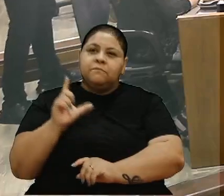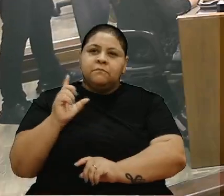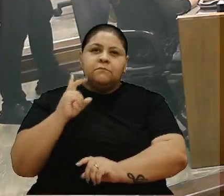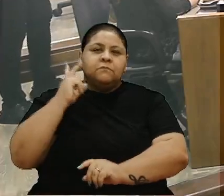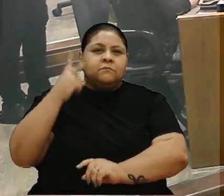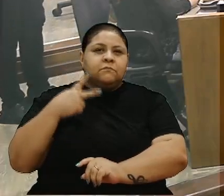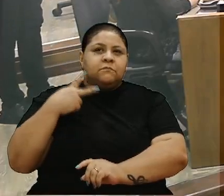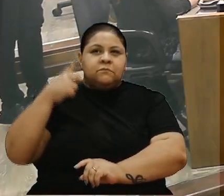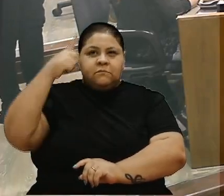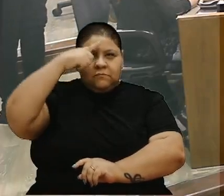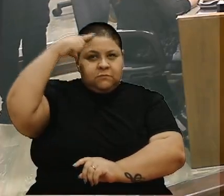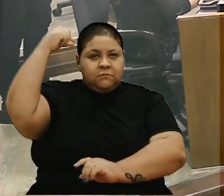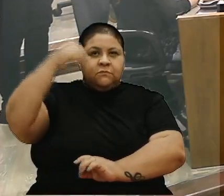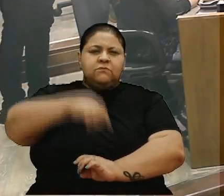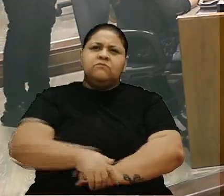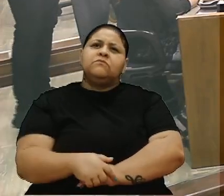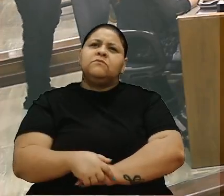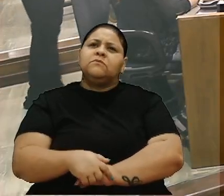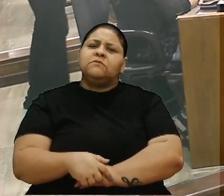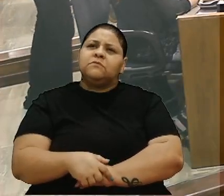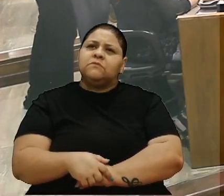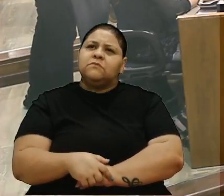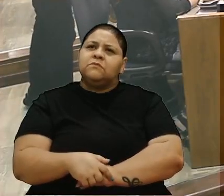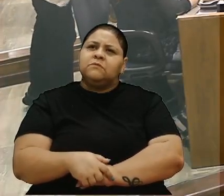vereador Aldonei.